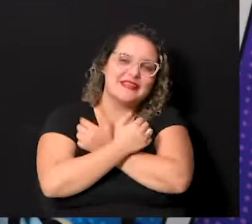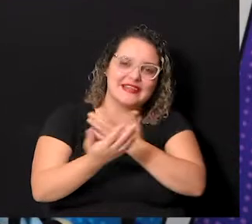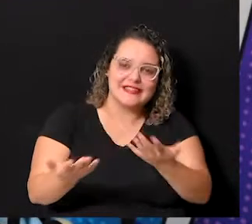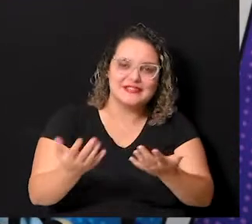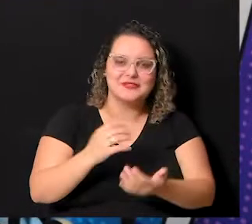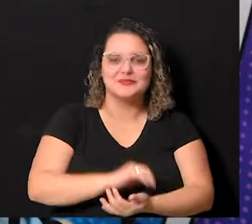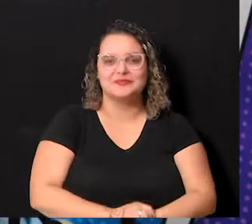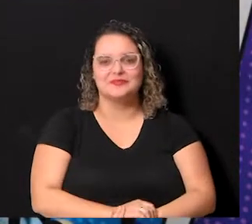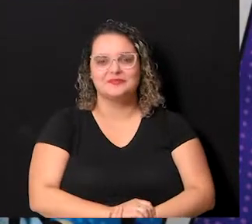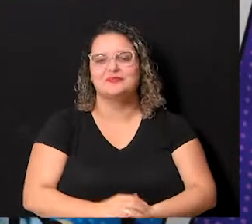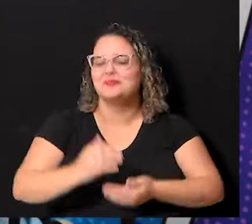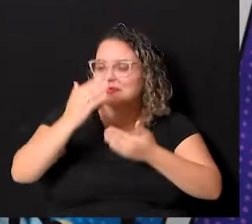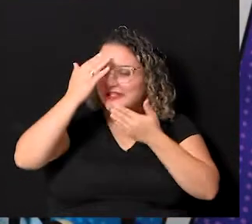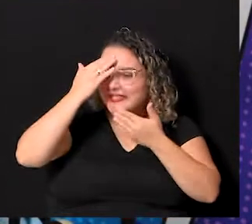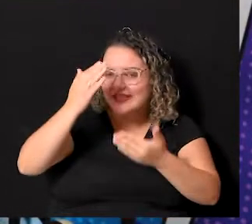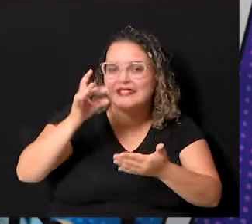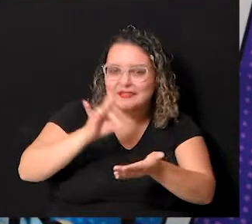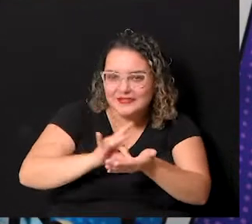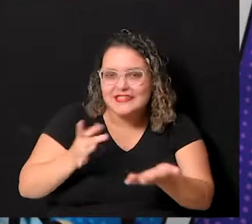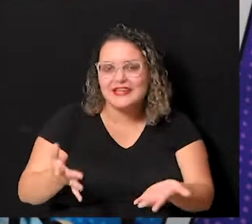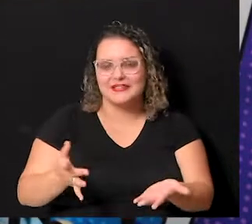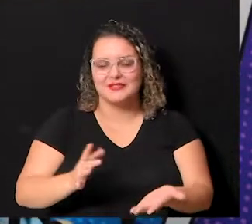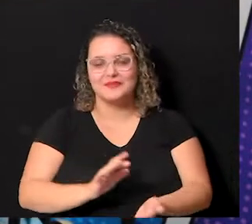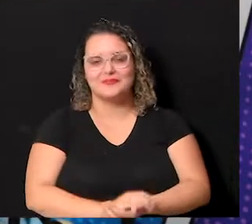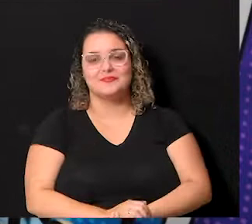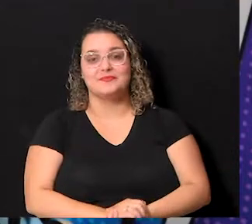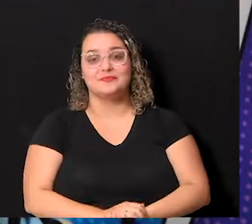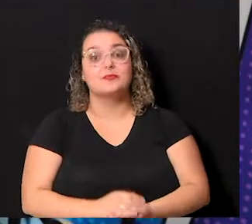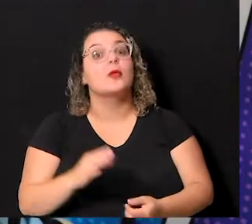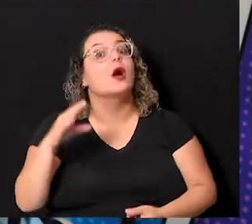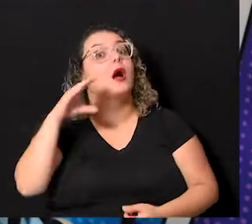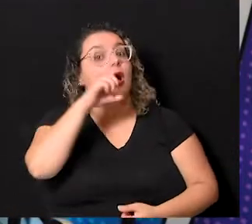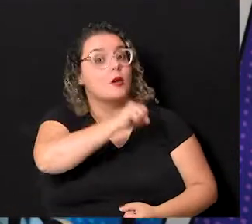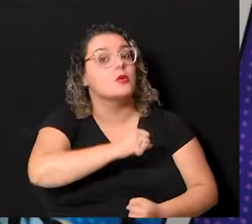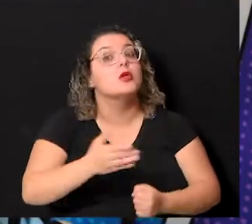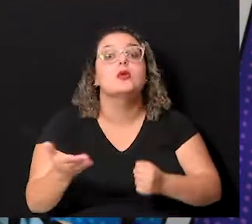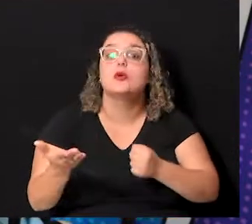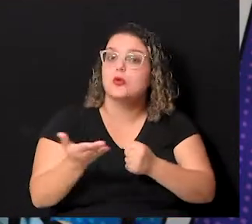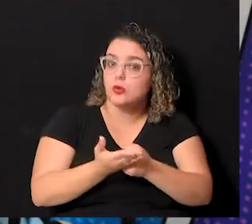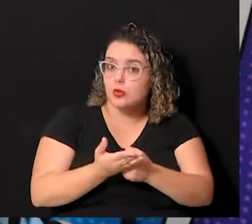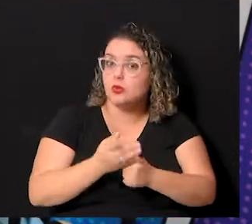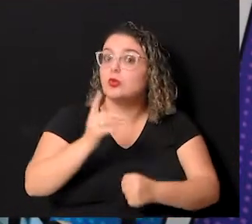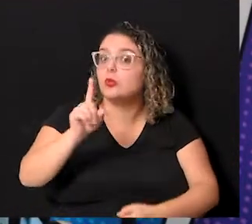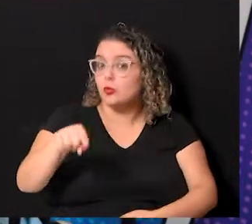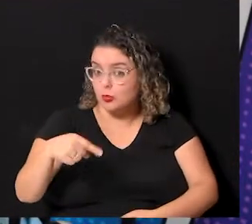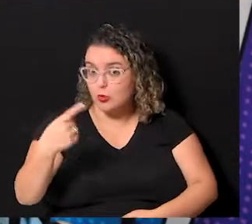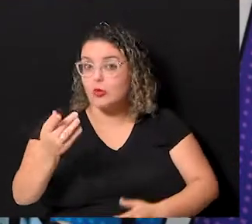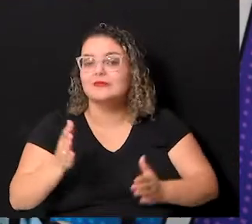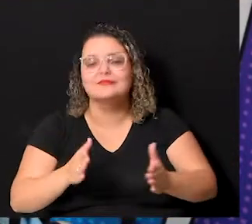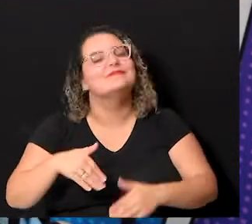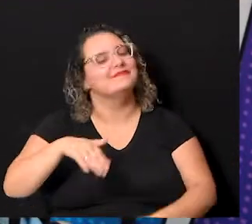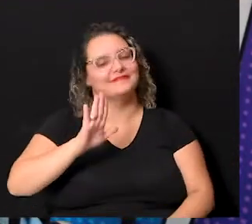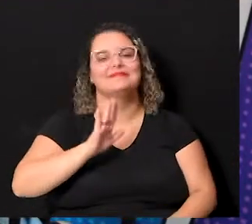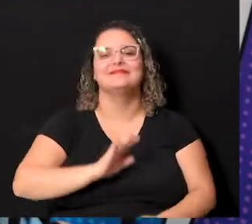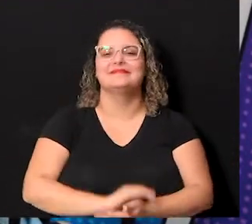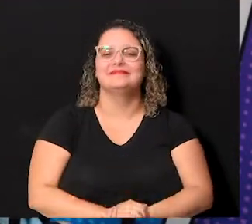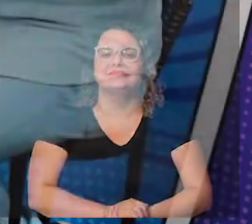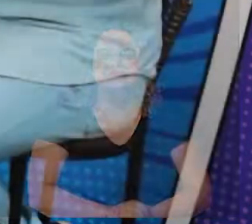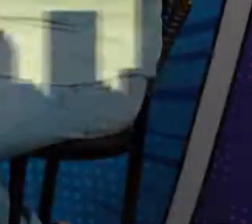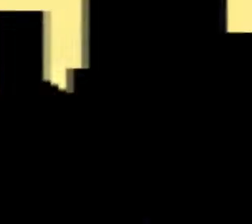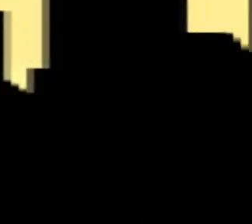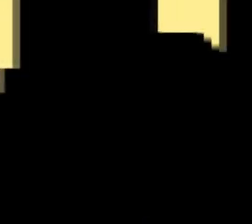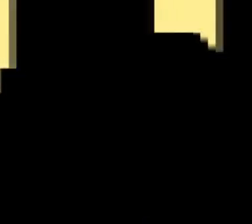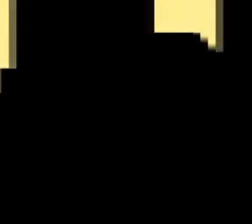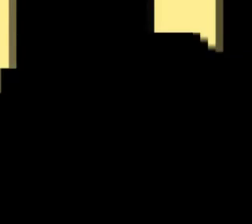super abraço. Obrigado mesmo. E a gente vai para um rápido intervalo e no próximo bloco tem muito mais.